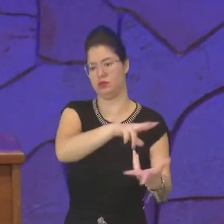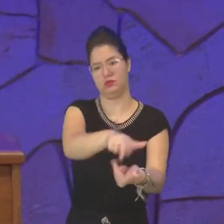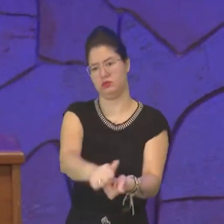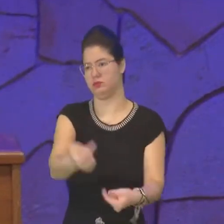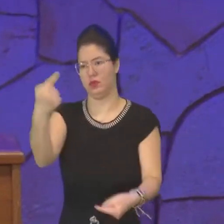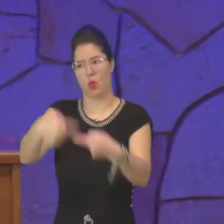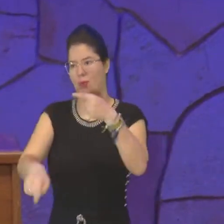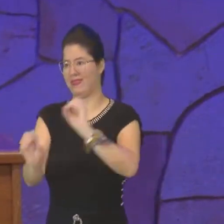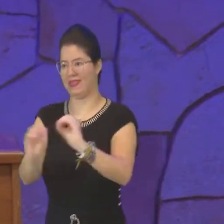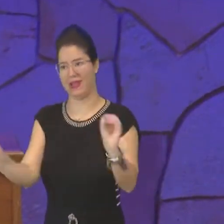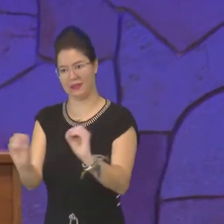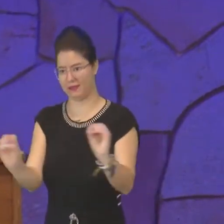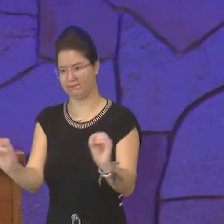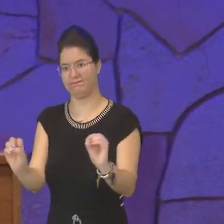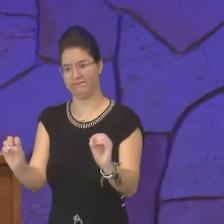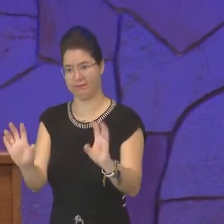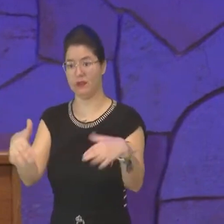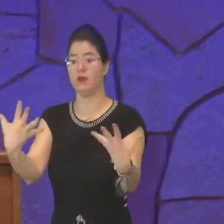todos de pé, irmãos.